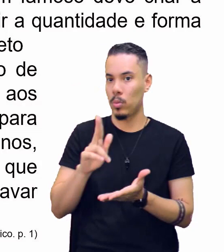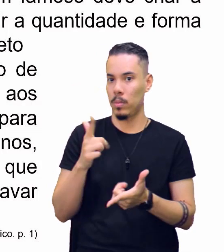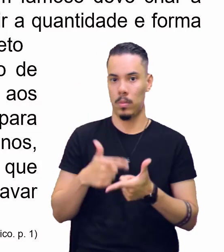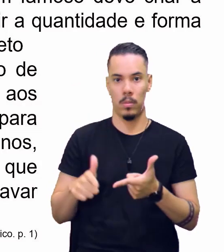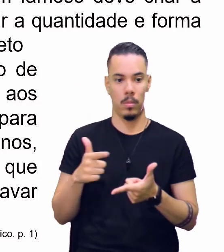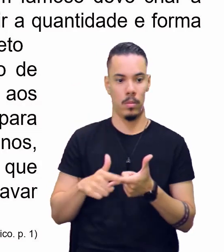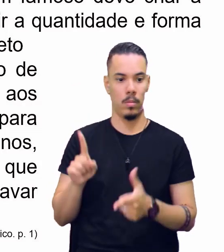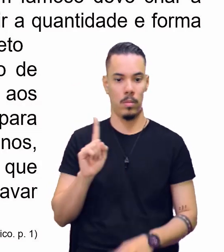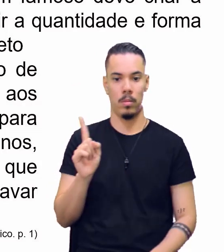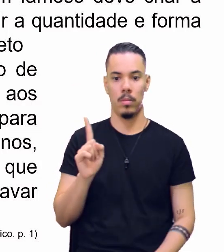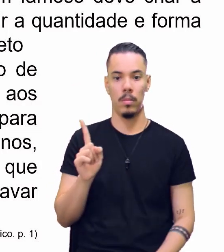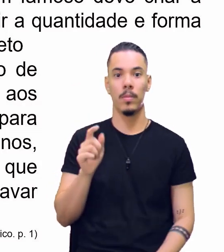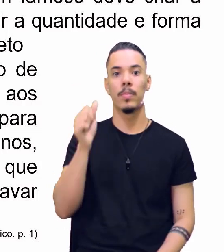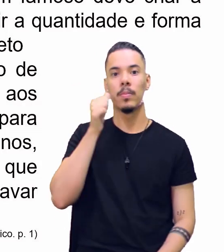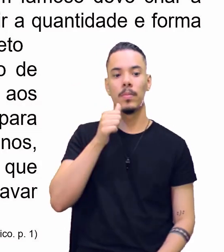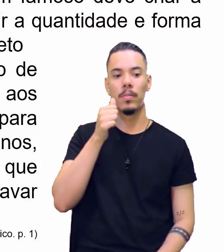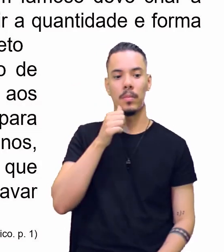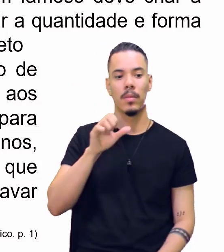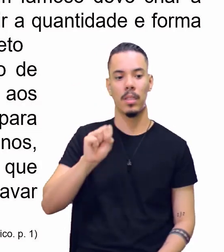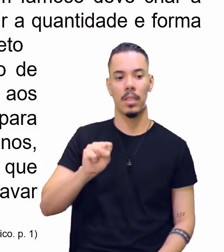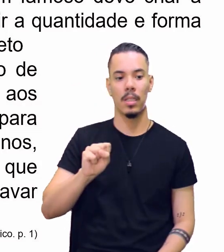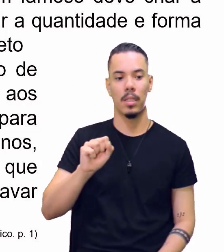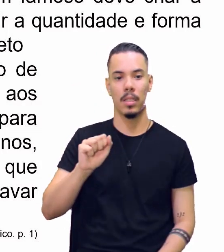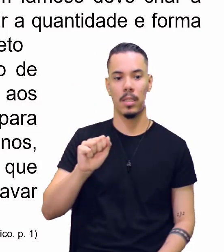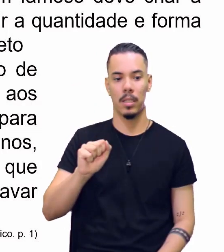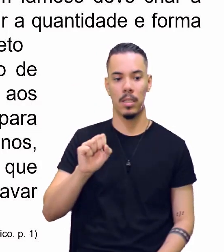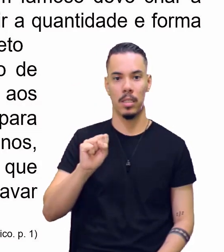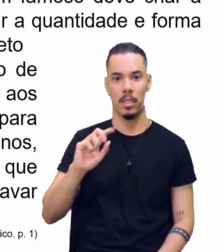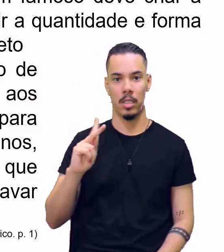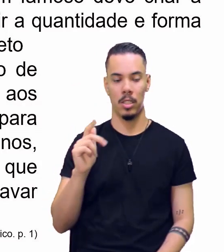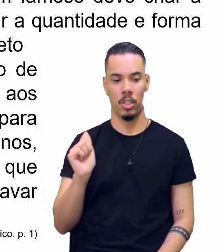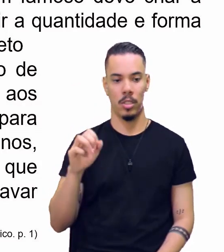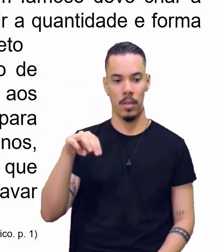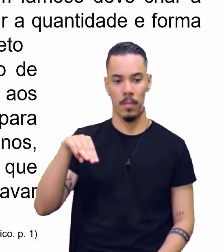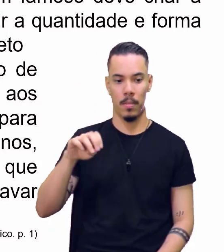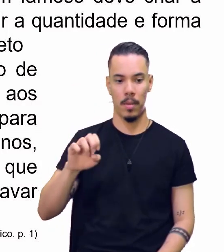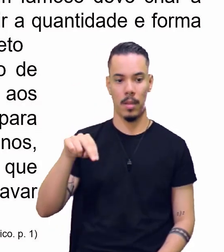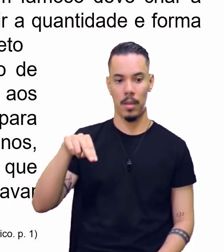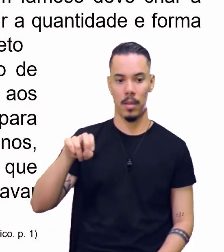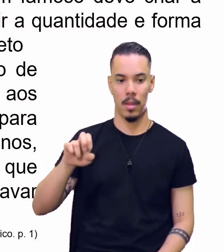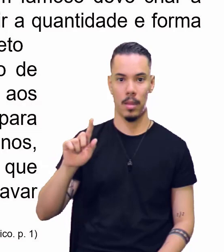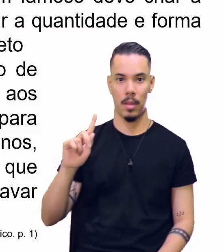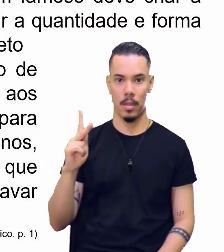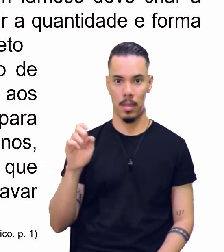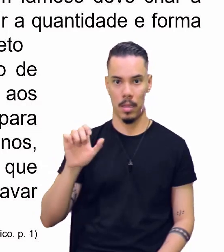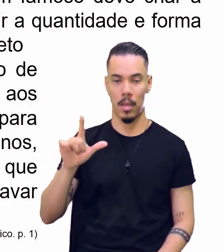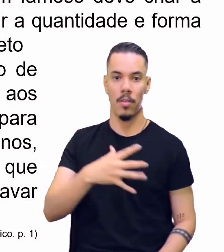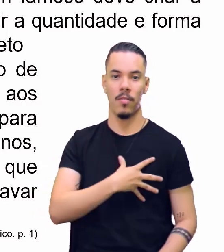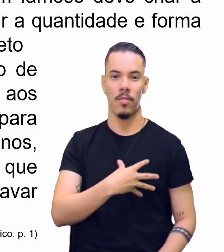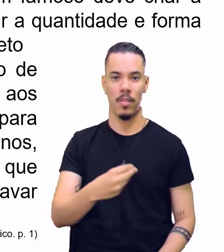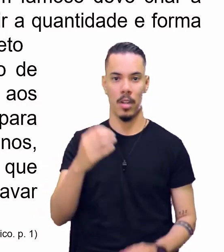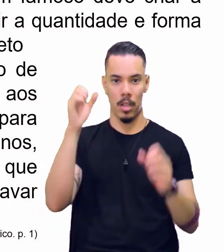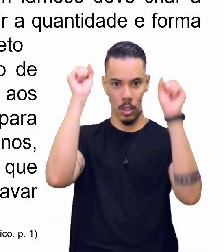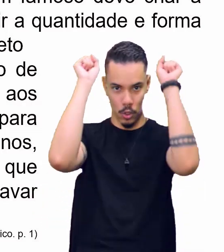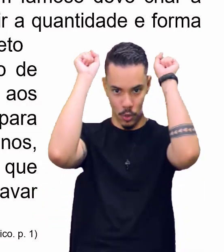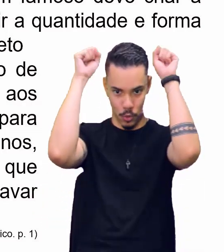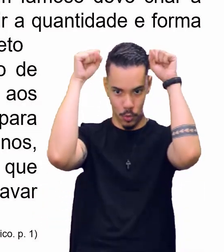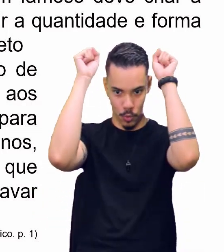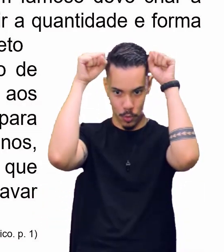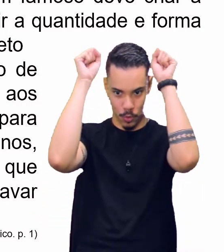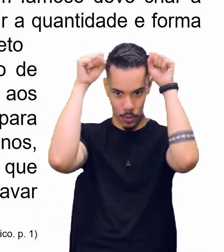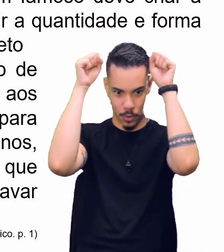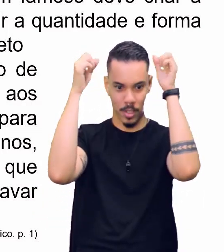para Sasha Meneghel se preocupar por agora, mas há 2 anos a filha